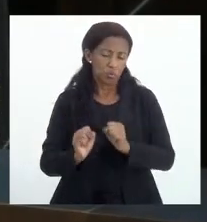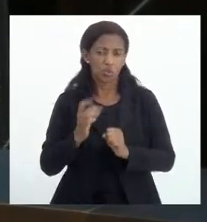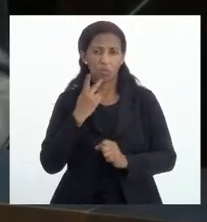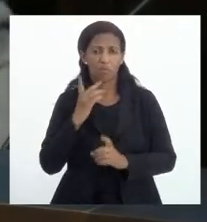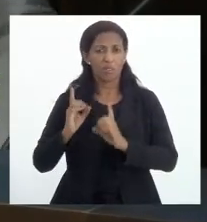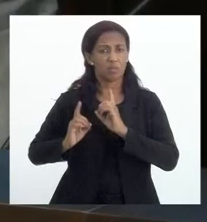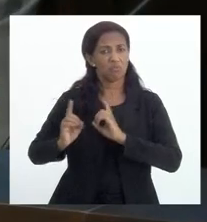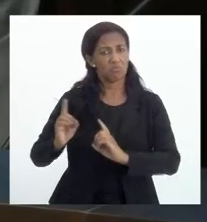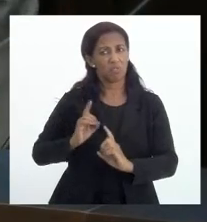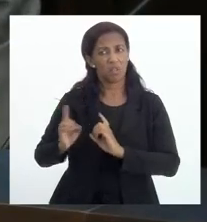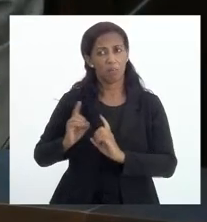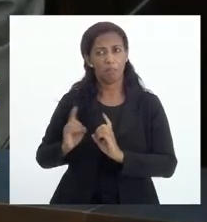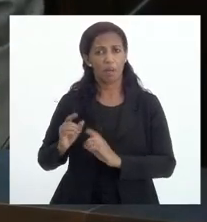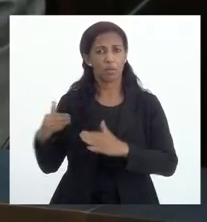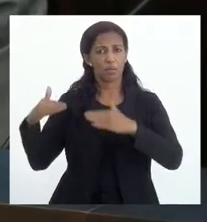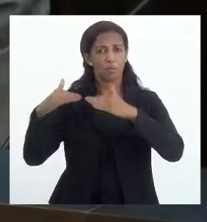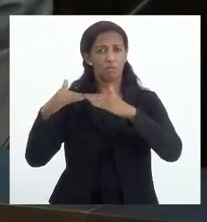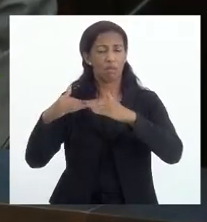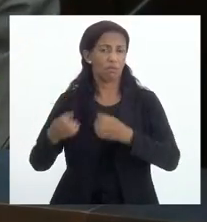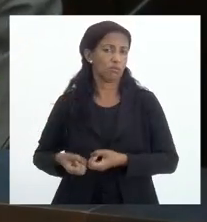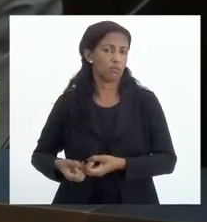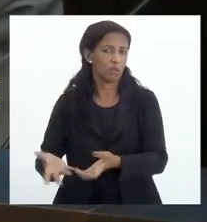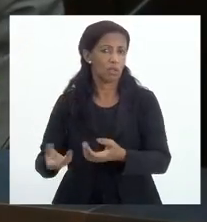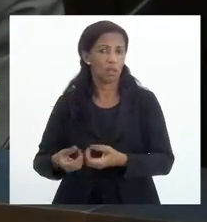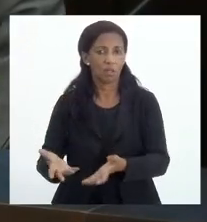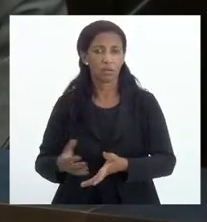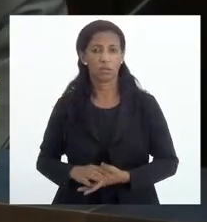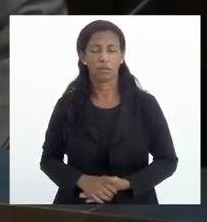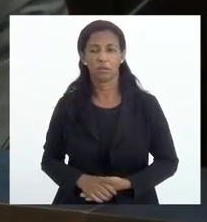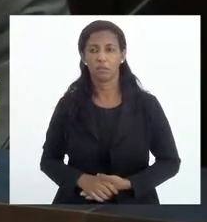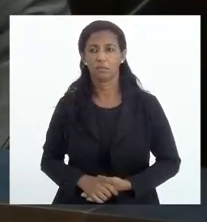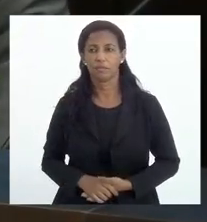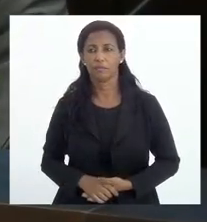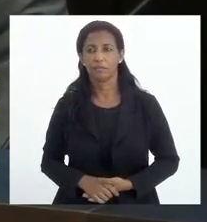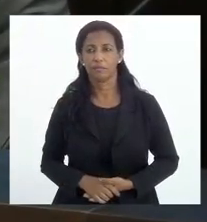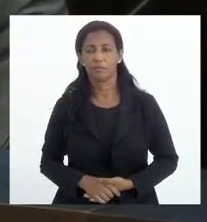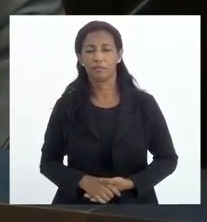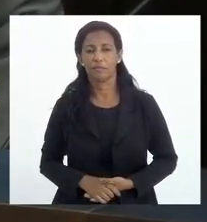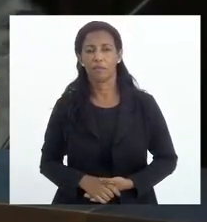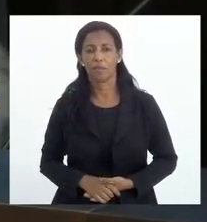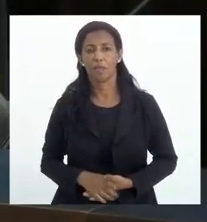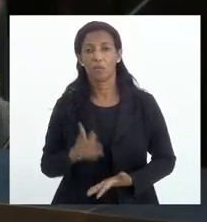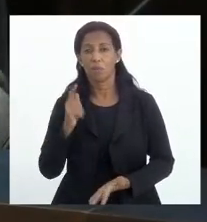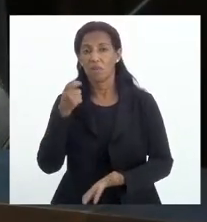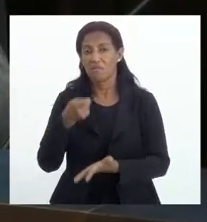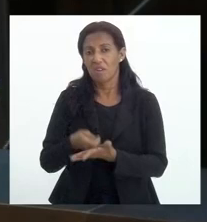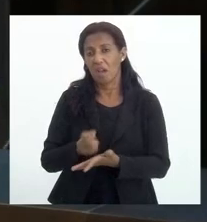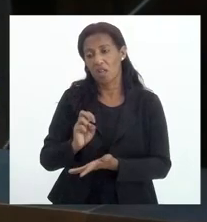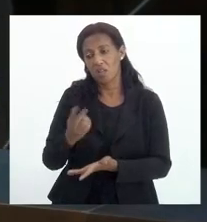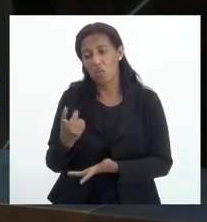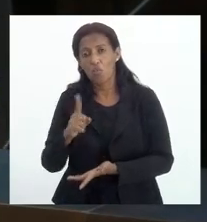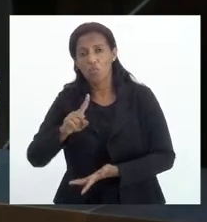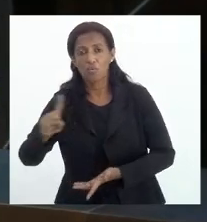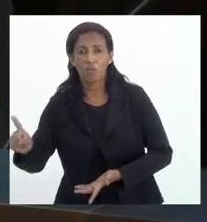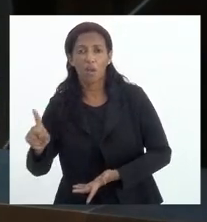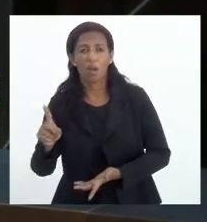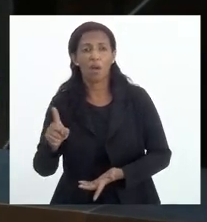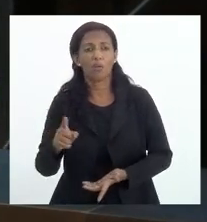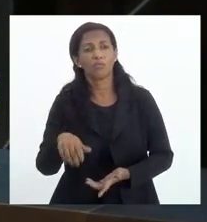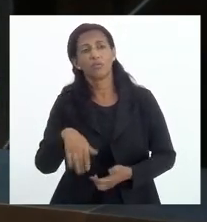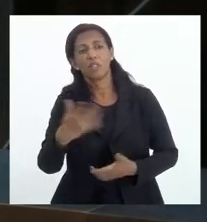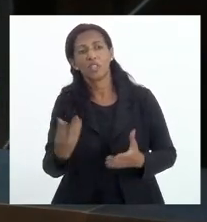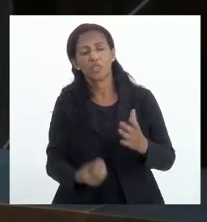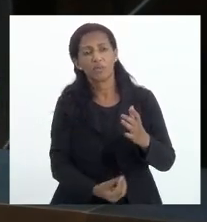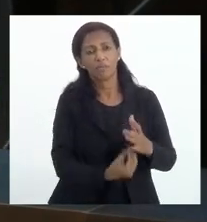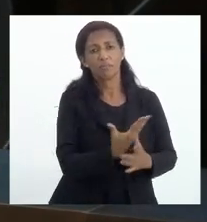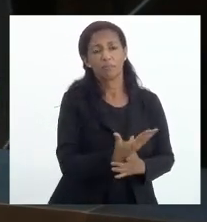debate sobre teto de gastos e sobre a eficácia ou não do teto de gastos desde que ele foi instituído,